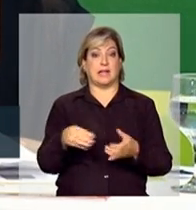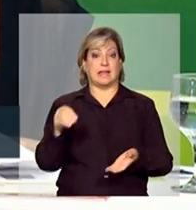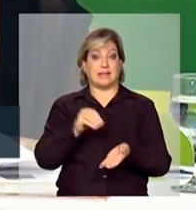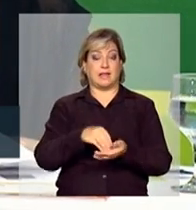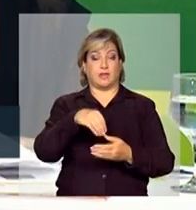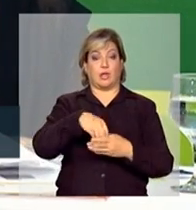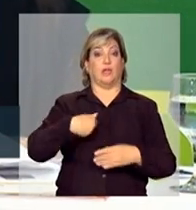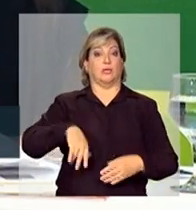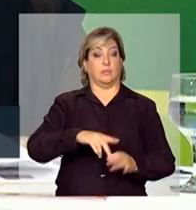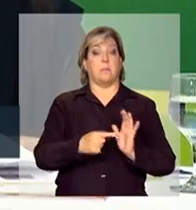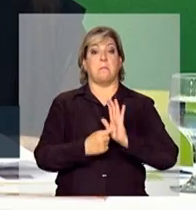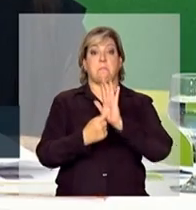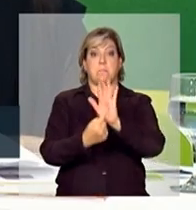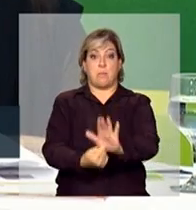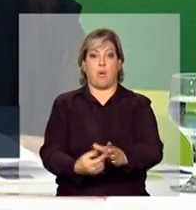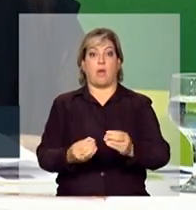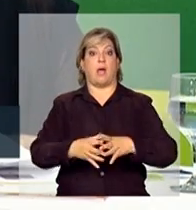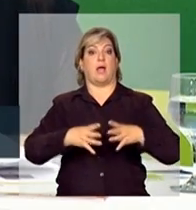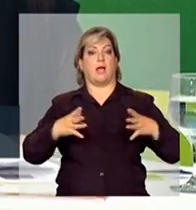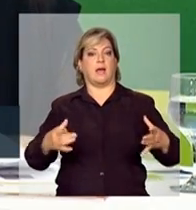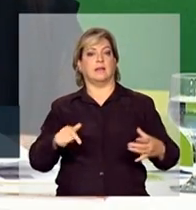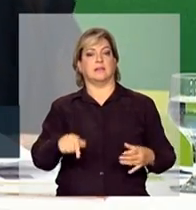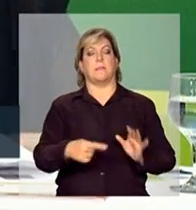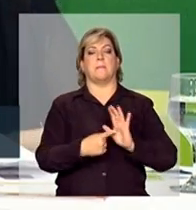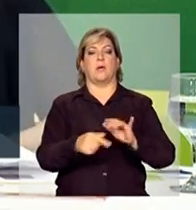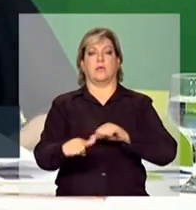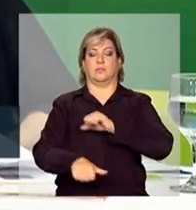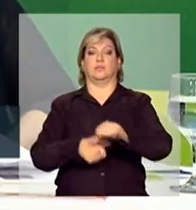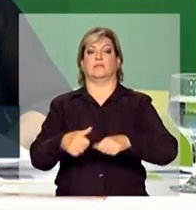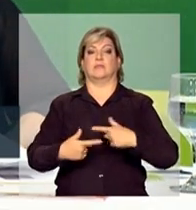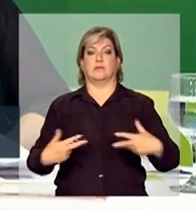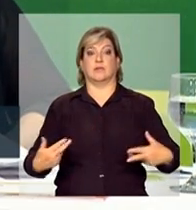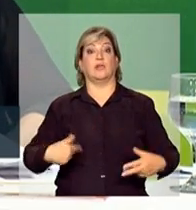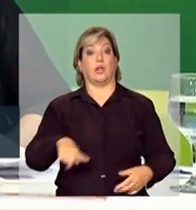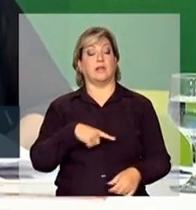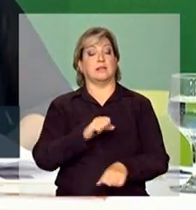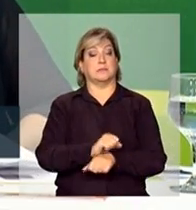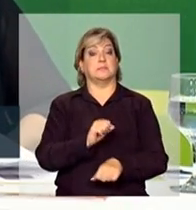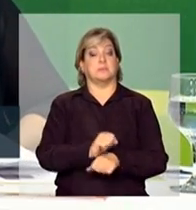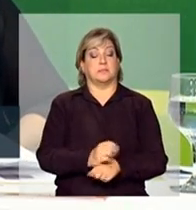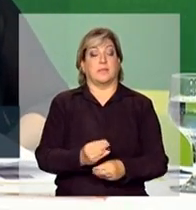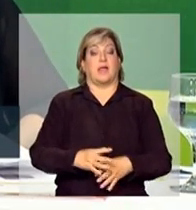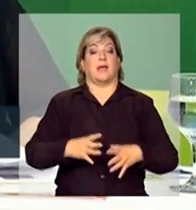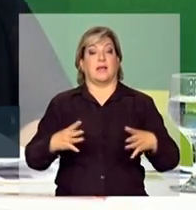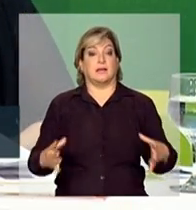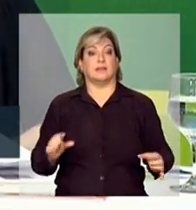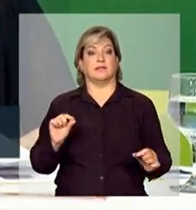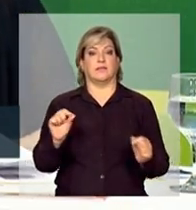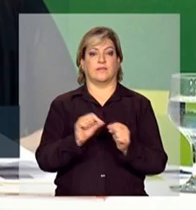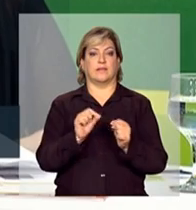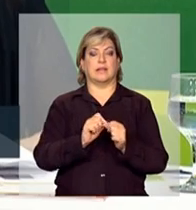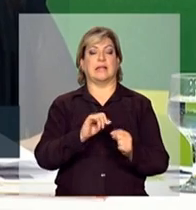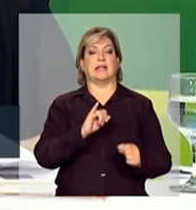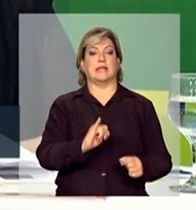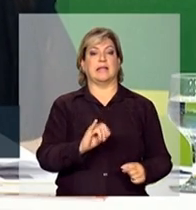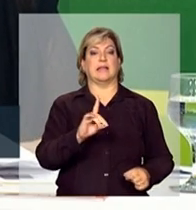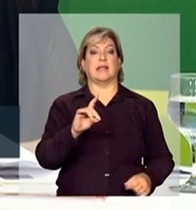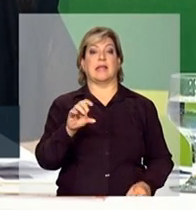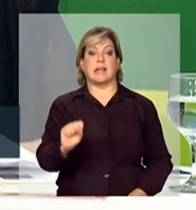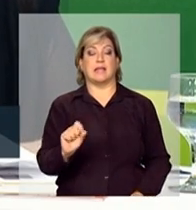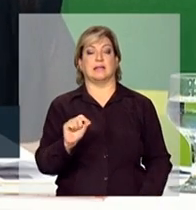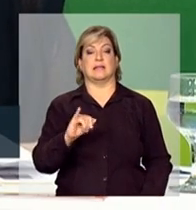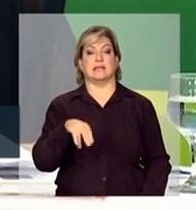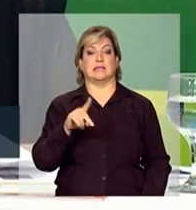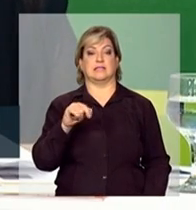refletir em grande medida essas modificações e temos uma expectativa grande na construção do ids que é o